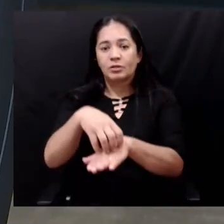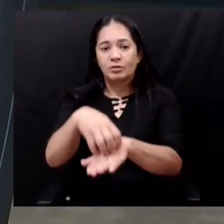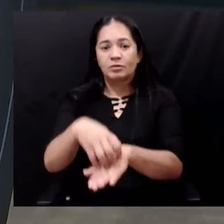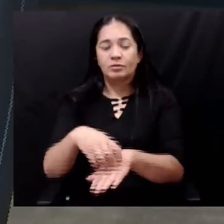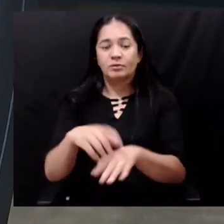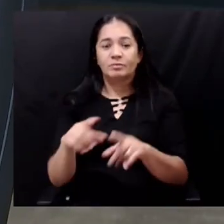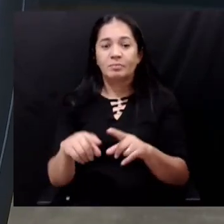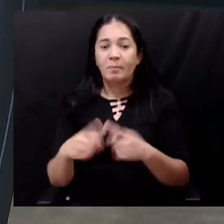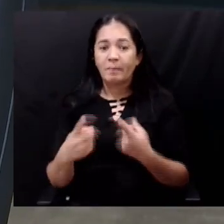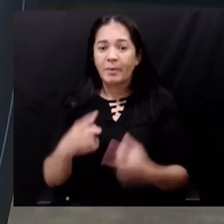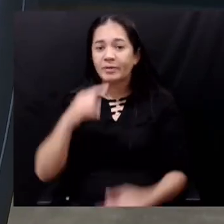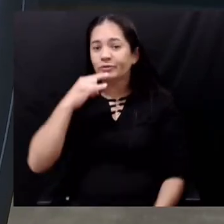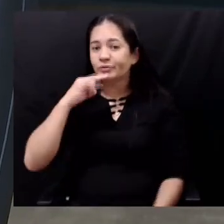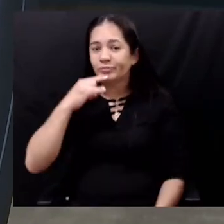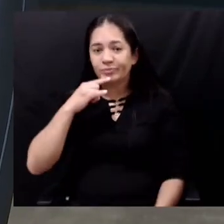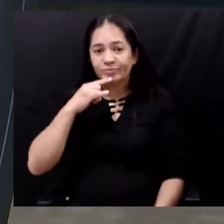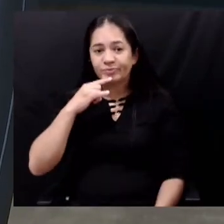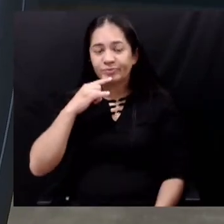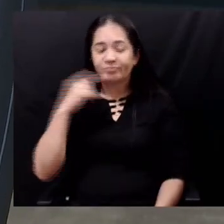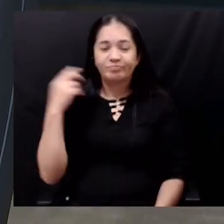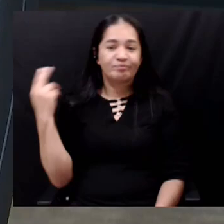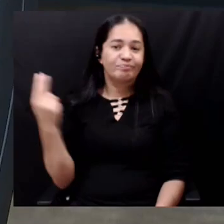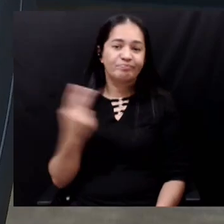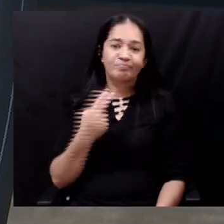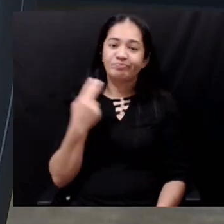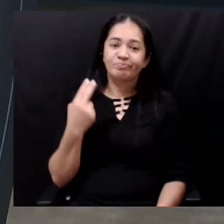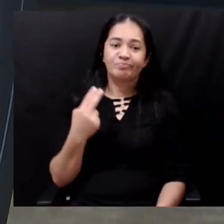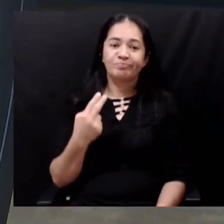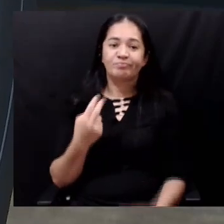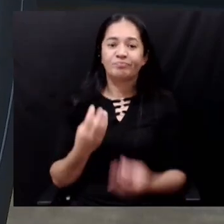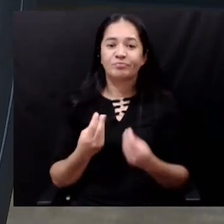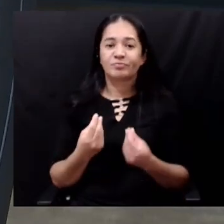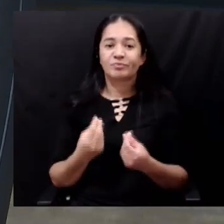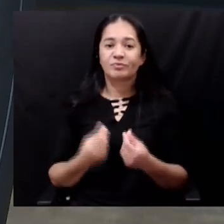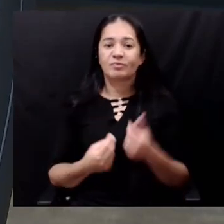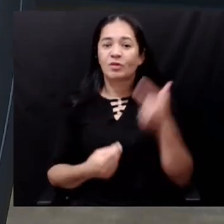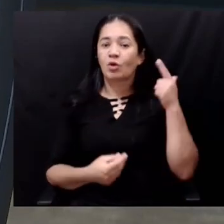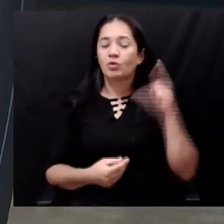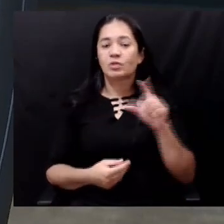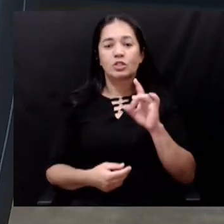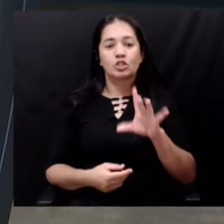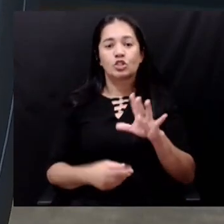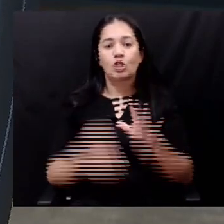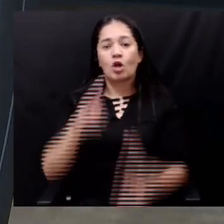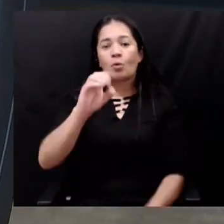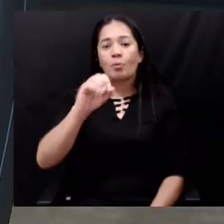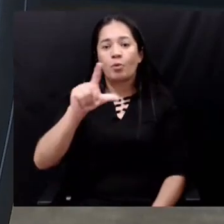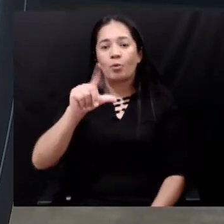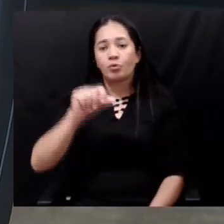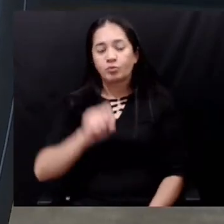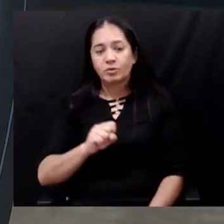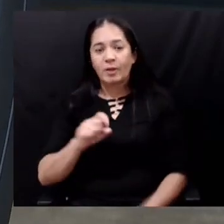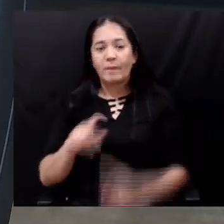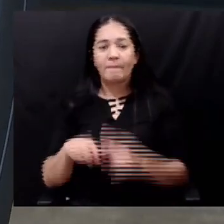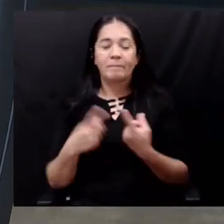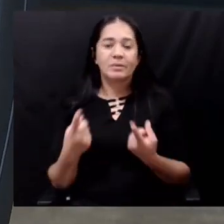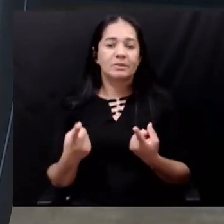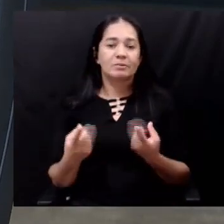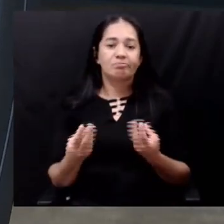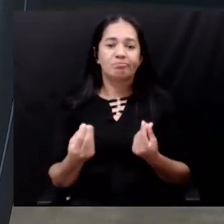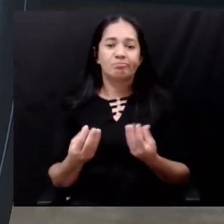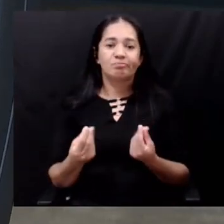a gente não consegue, a gente consegue bolsas, mas a gente não consegue dar uma verba